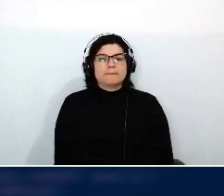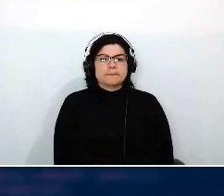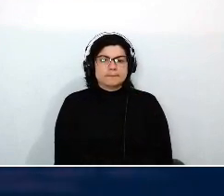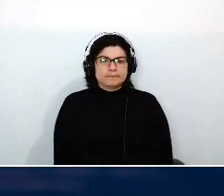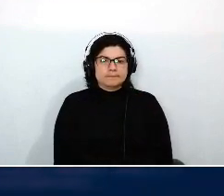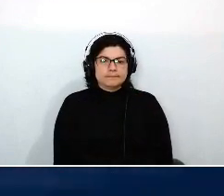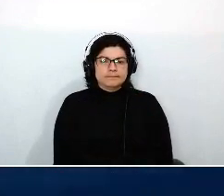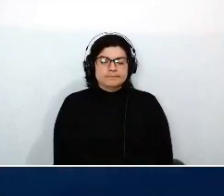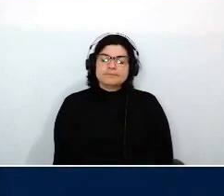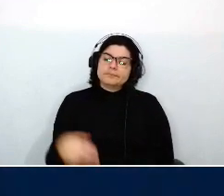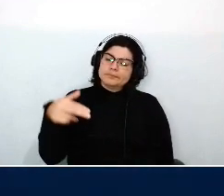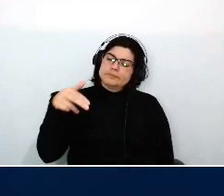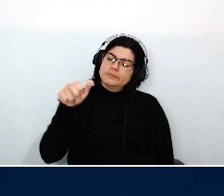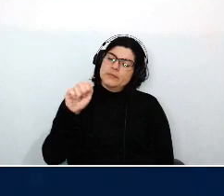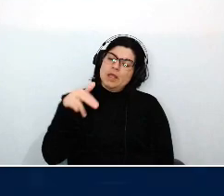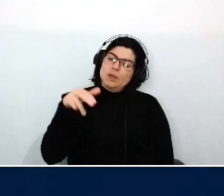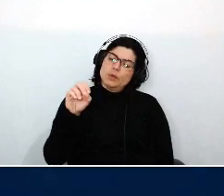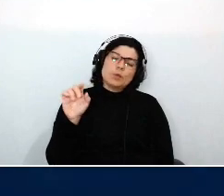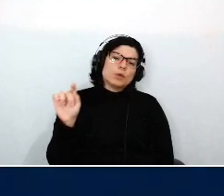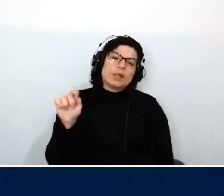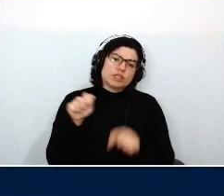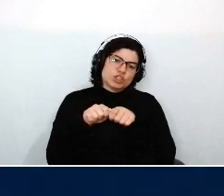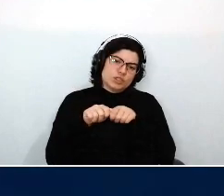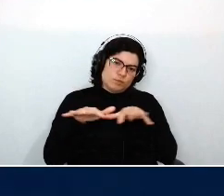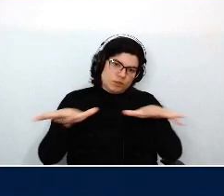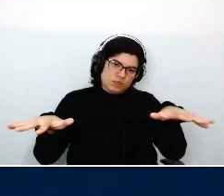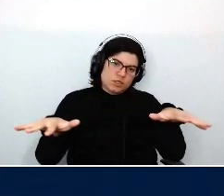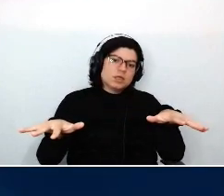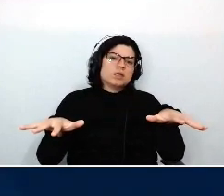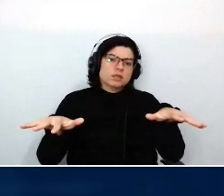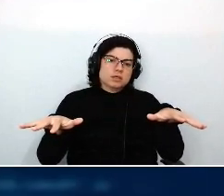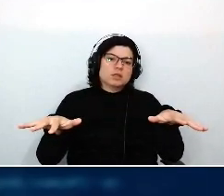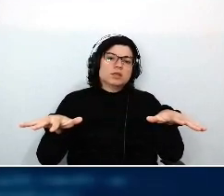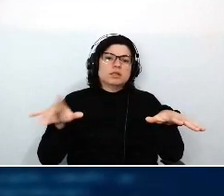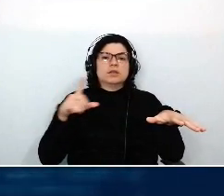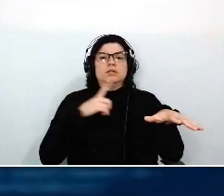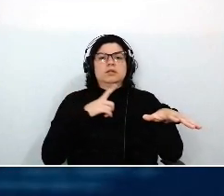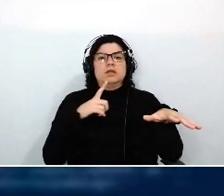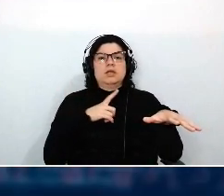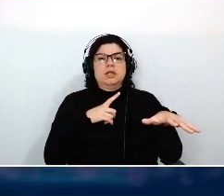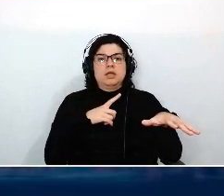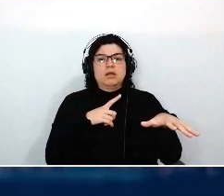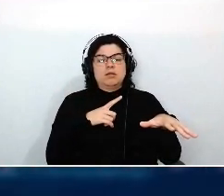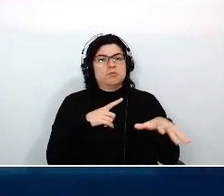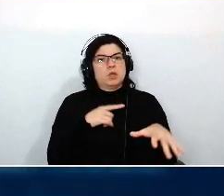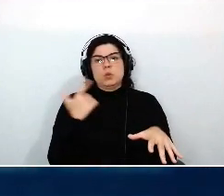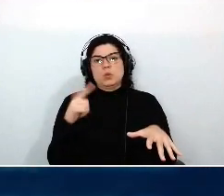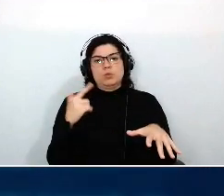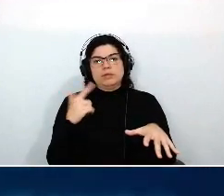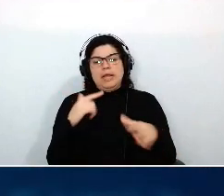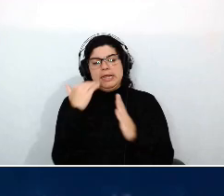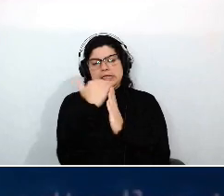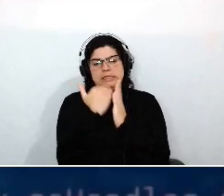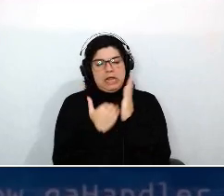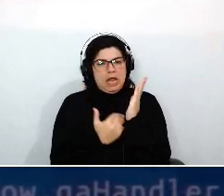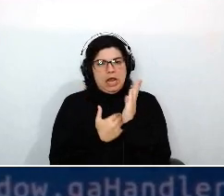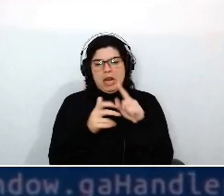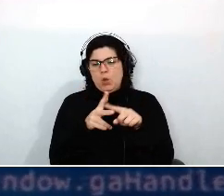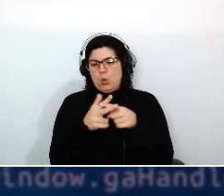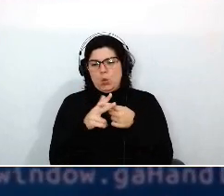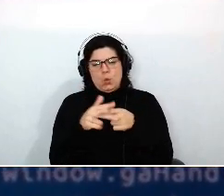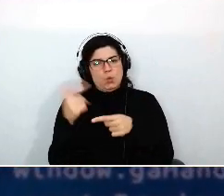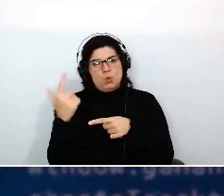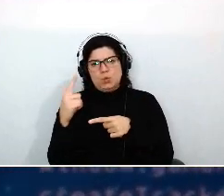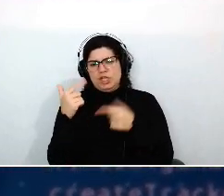O Nano é uma distribuição de HyperF super otimizada. Sem skeleton, sem configuração, sem coisa chata. Nenhum